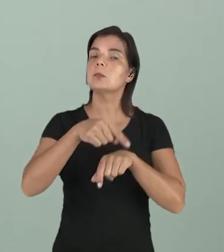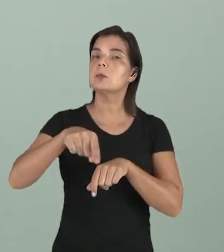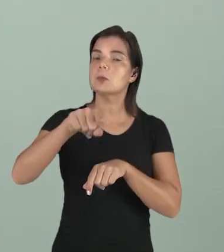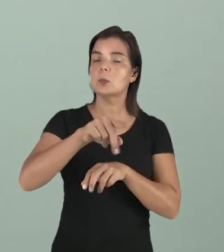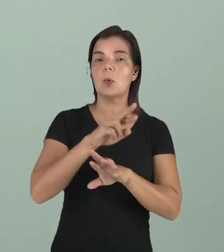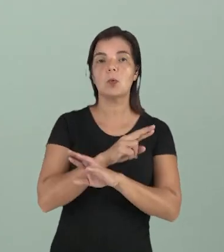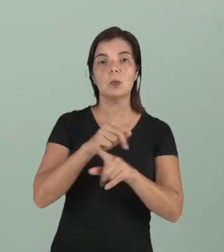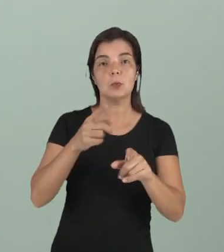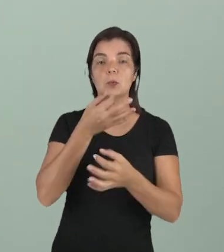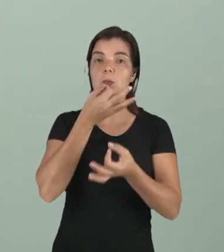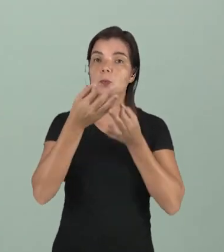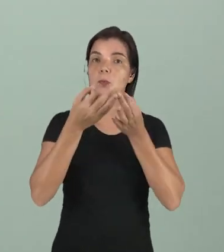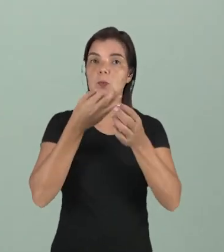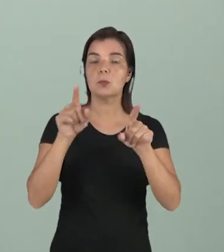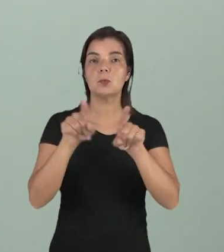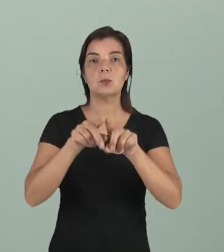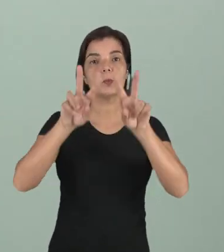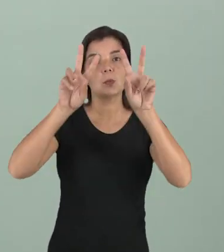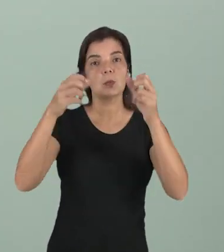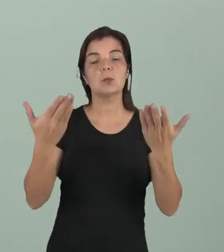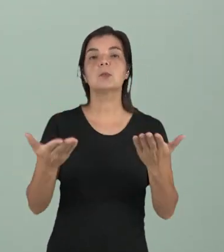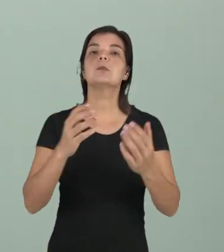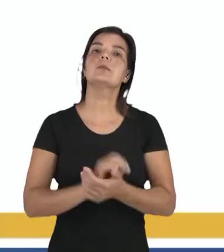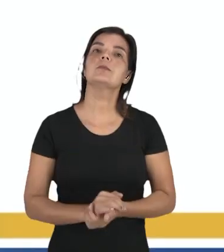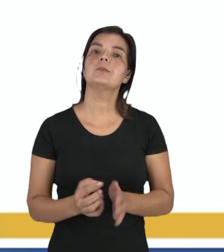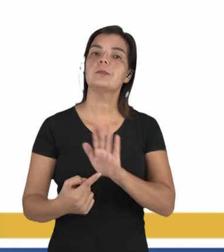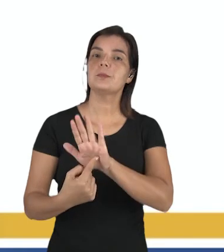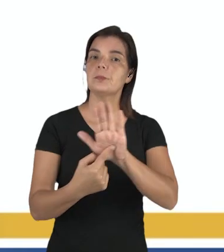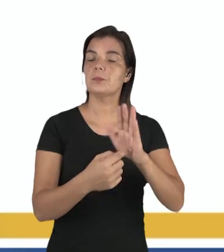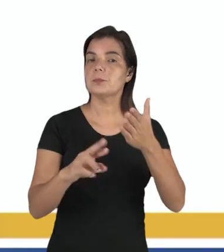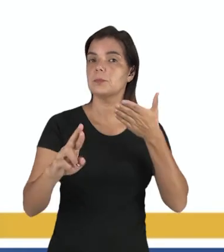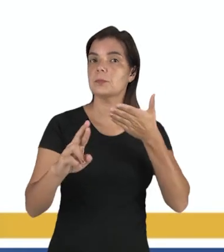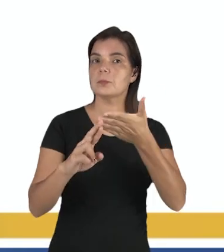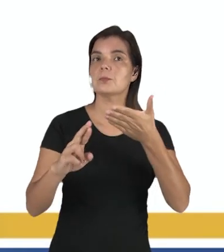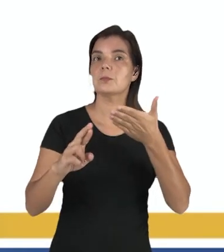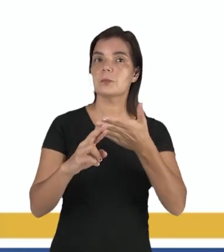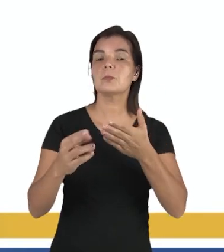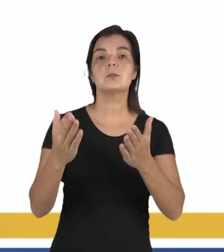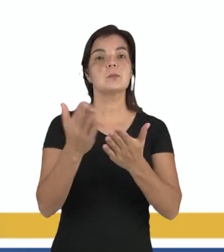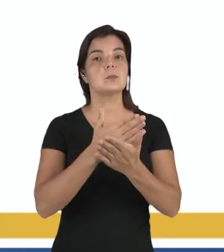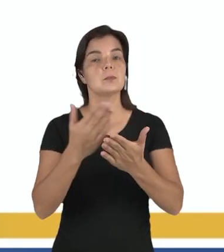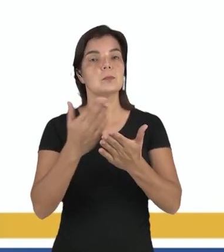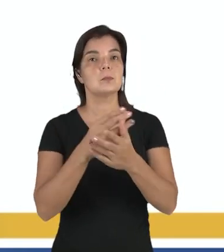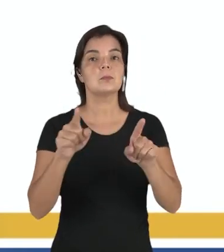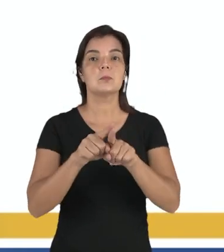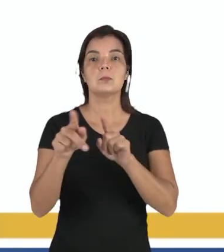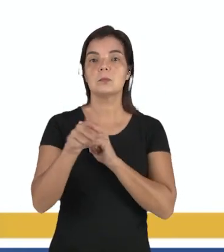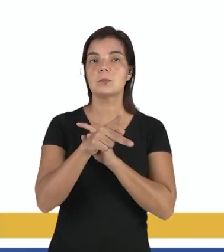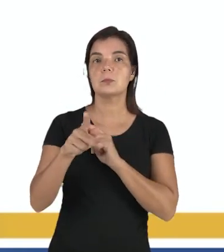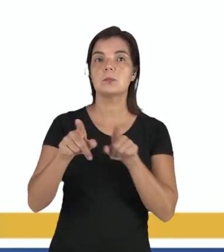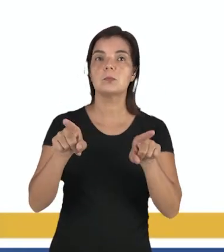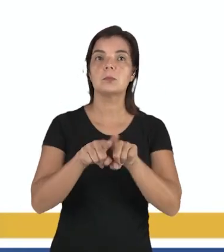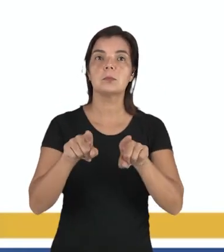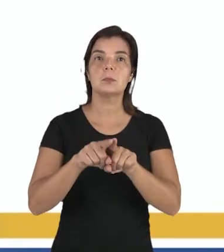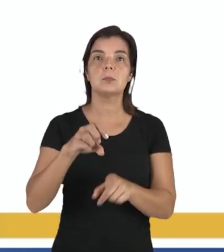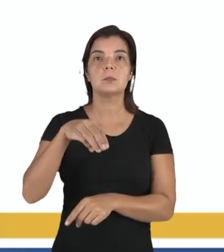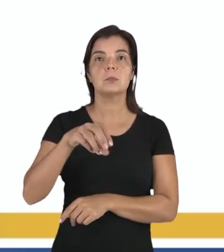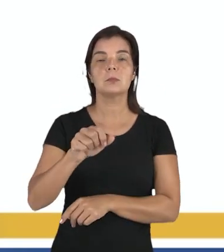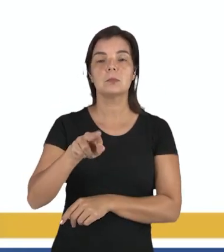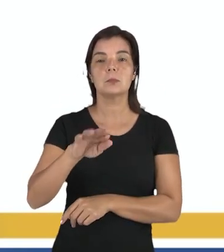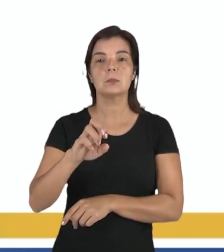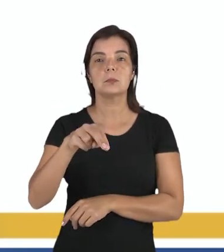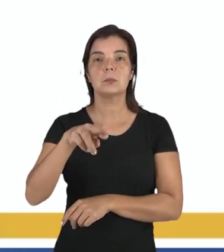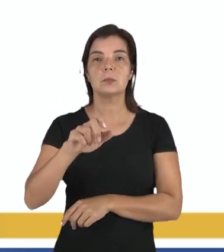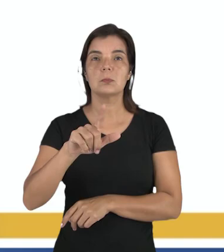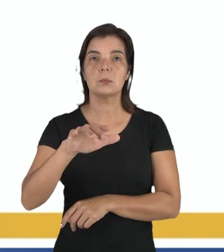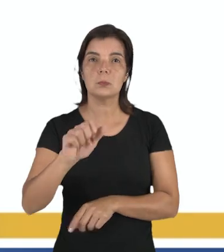os diferentes pontos de vista sobre o assunto. Trago como referência os nossos livros didáticos da professora Marilena Chauí, da professora Maria